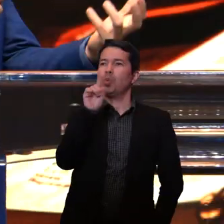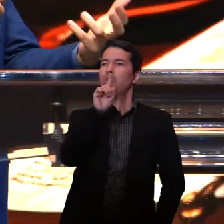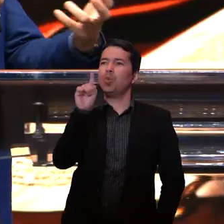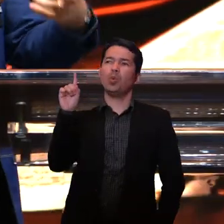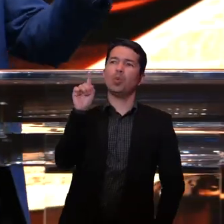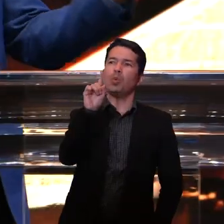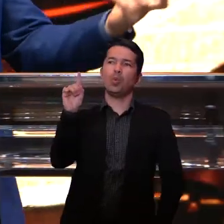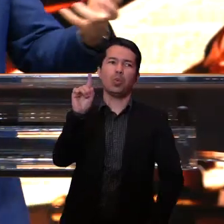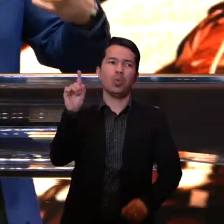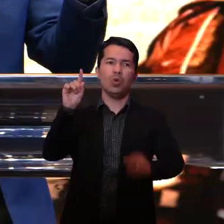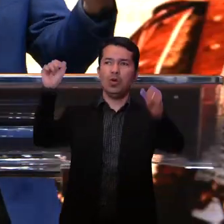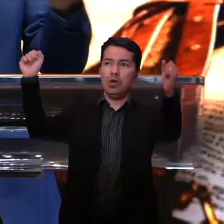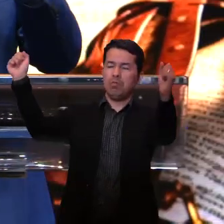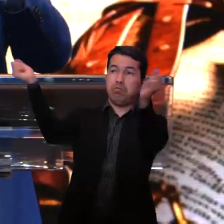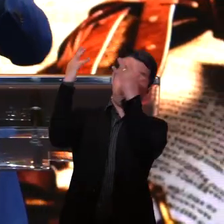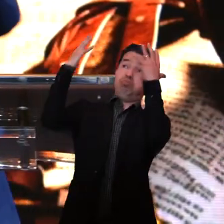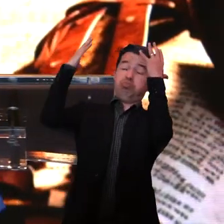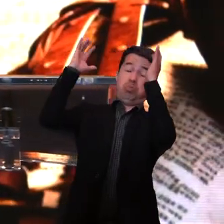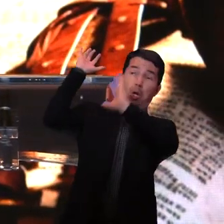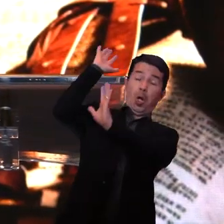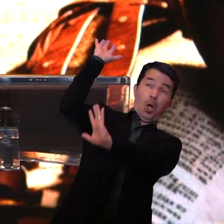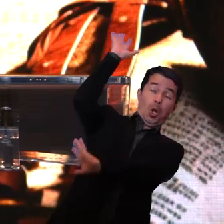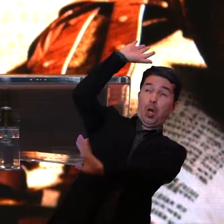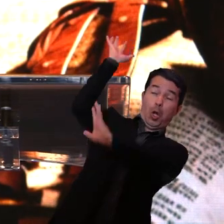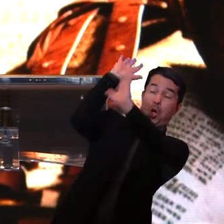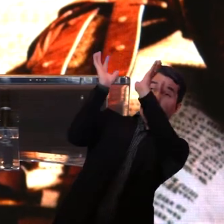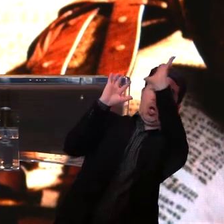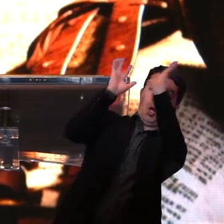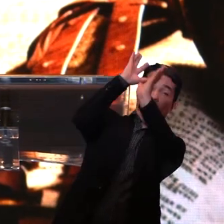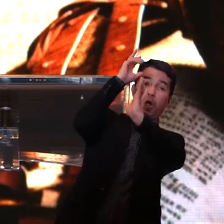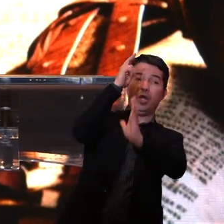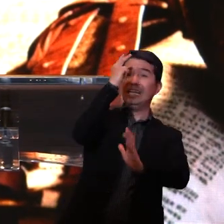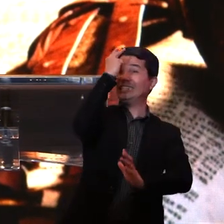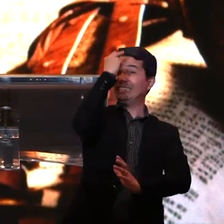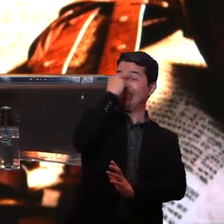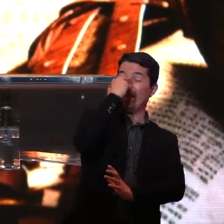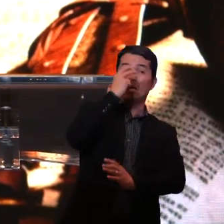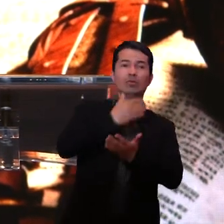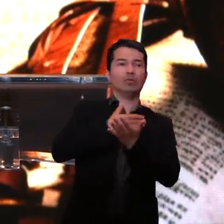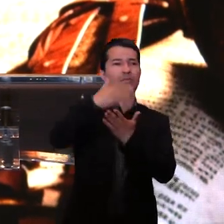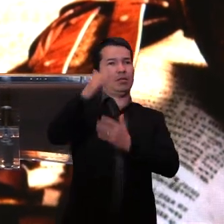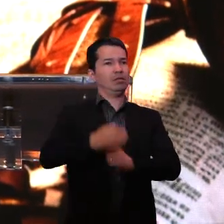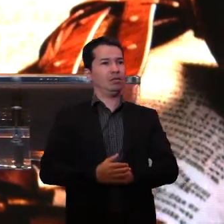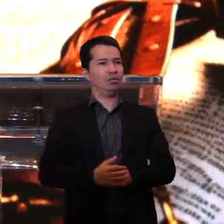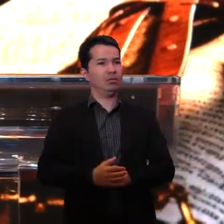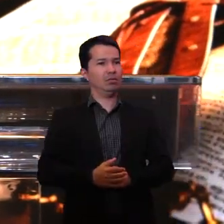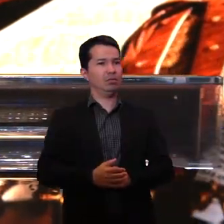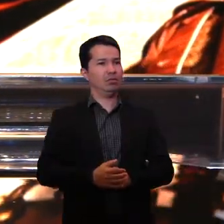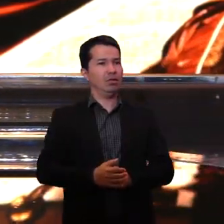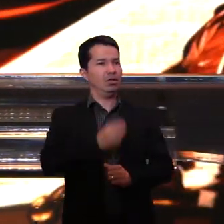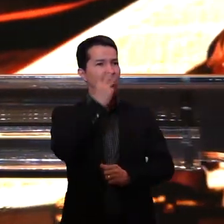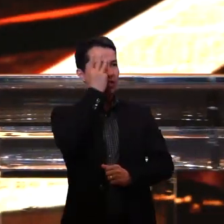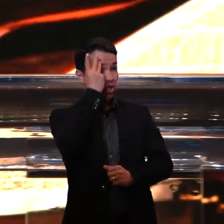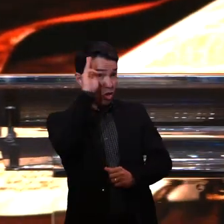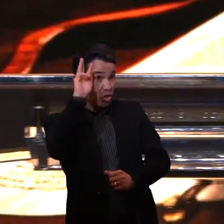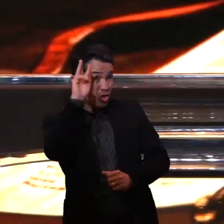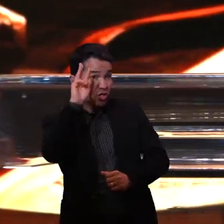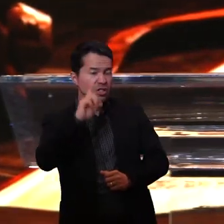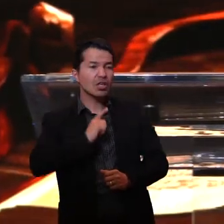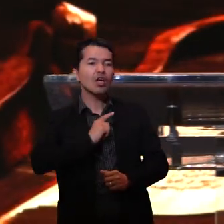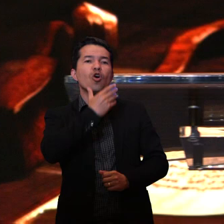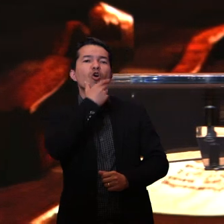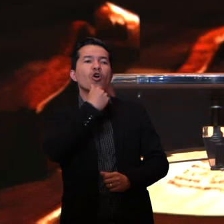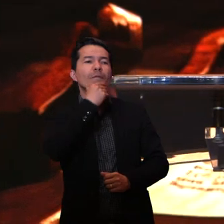para a casa de um homem que o acorde, e Deus manda Ananias orar por ele. E quando ele ora, Deus mostra